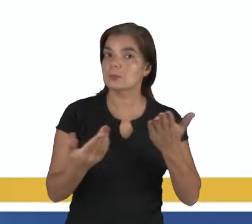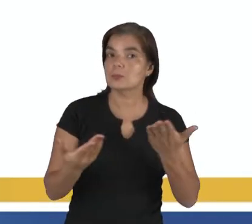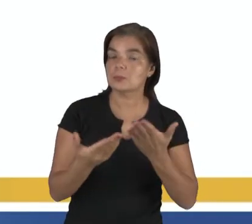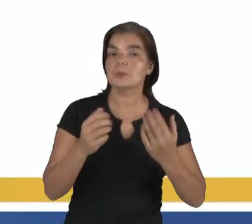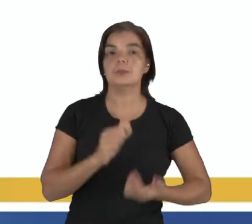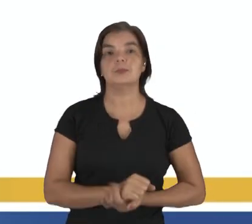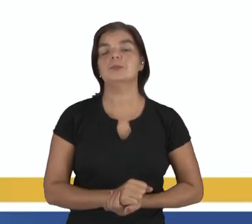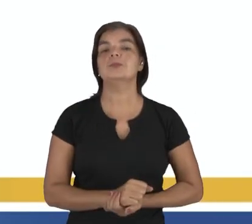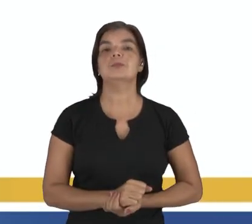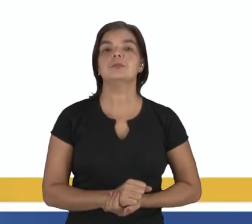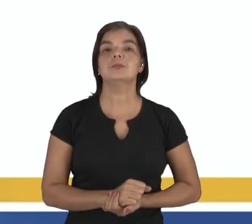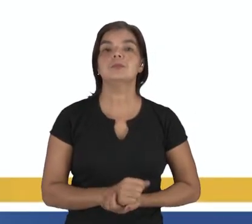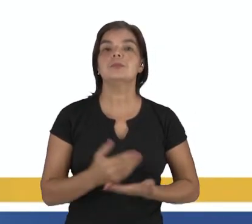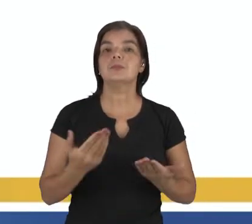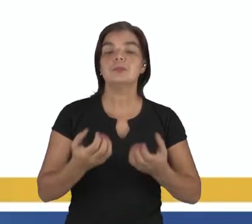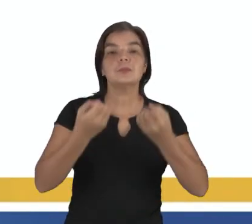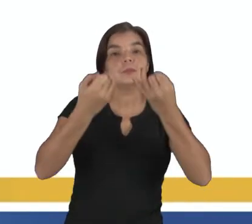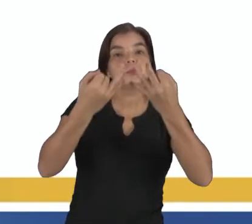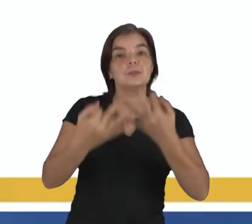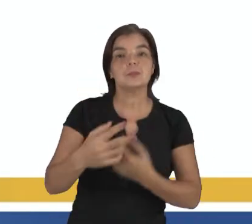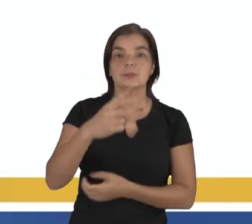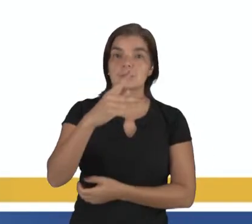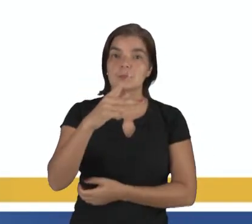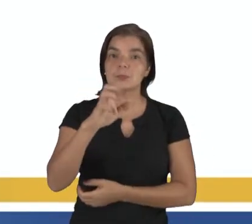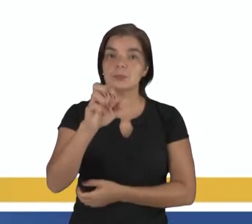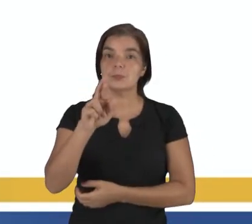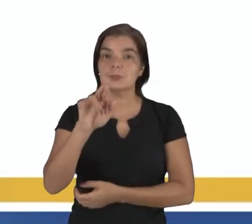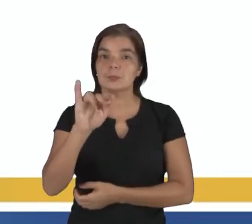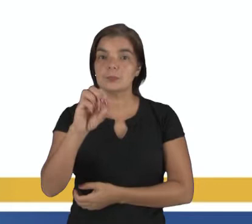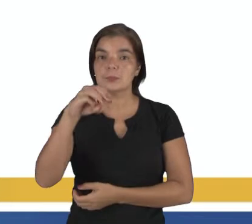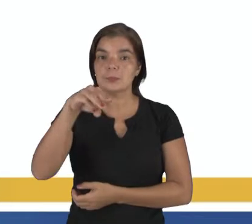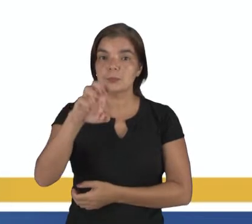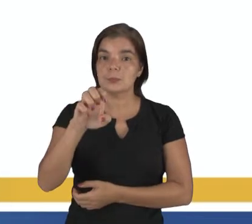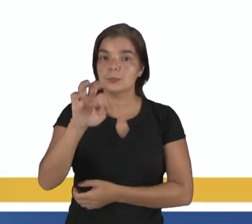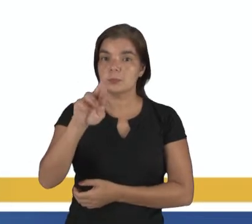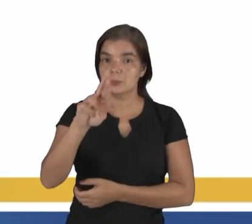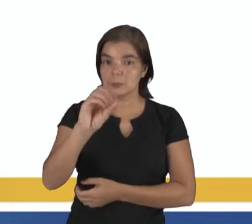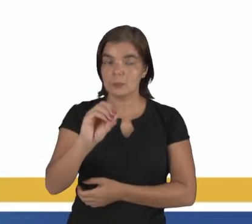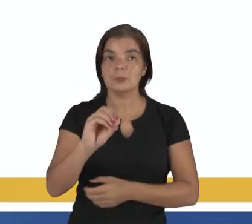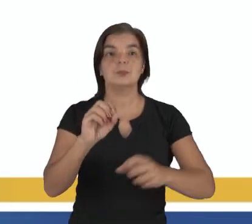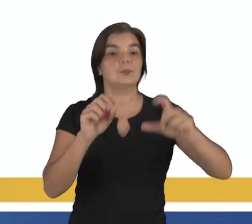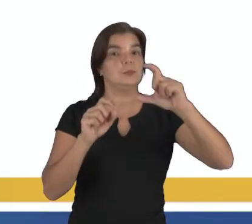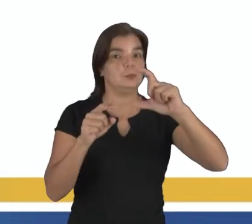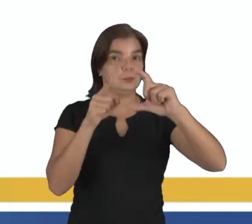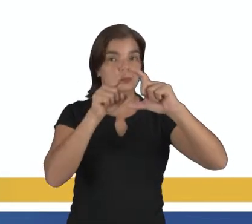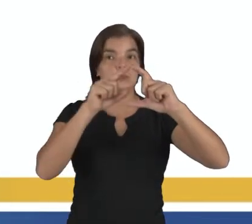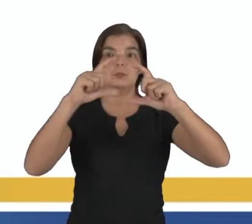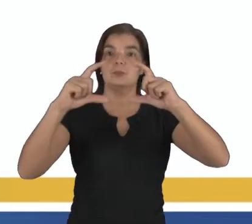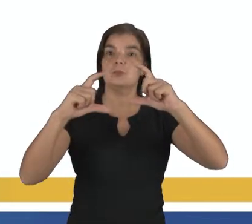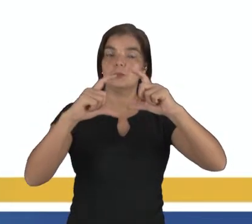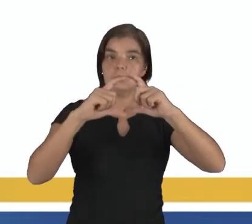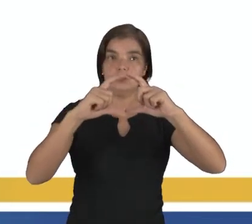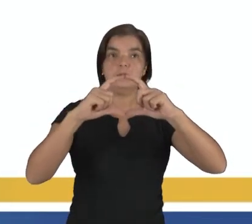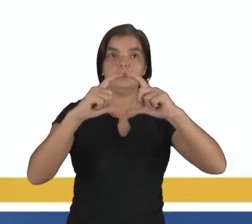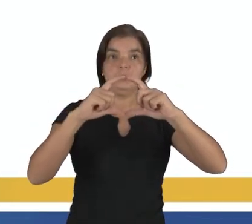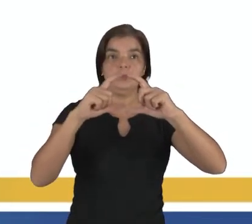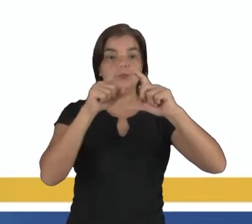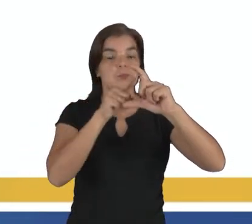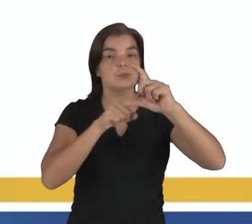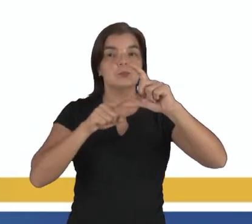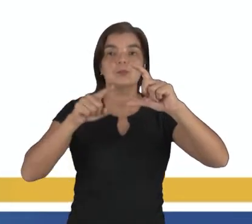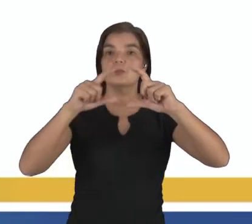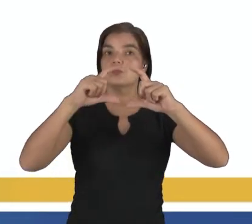pouco. Nesse momento agora nós vamos falar de perímetro. O perímetro da circunferência. O perímetro